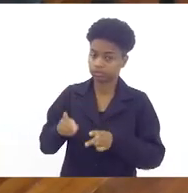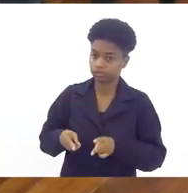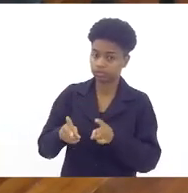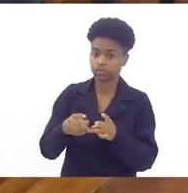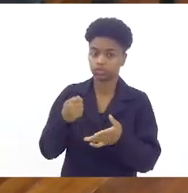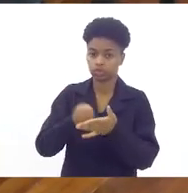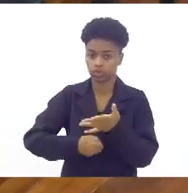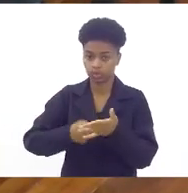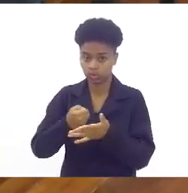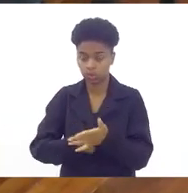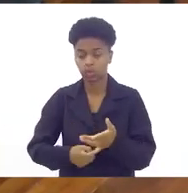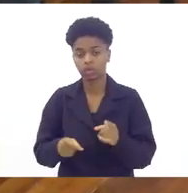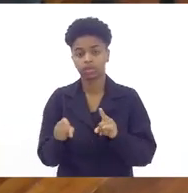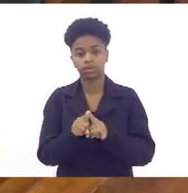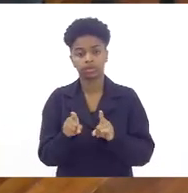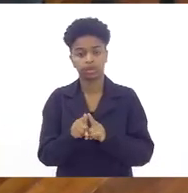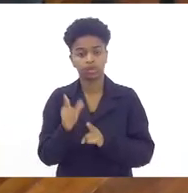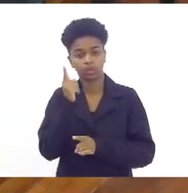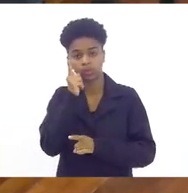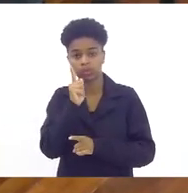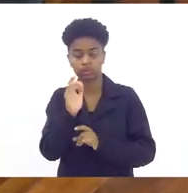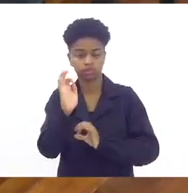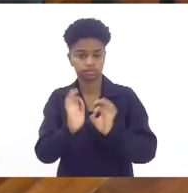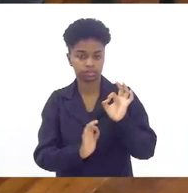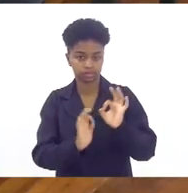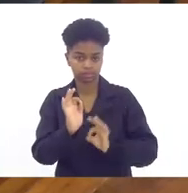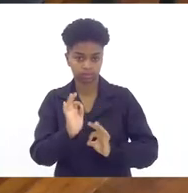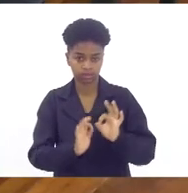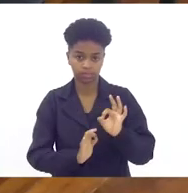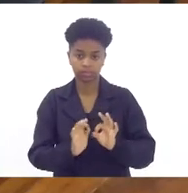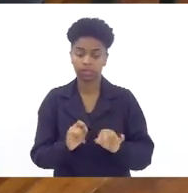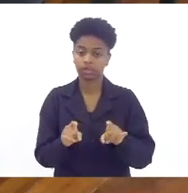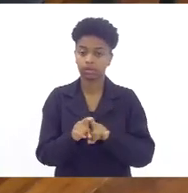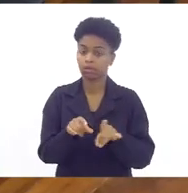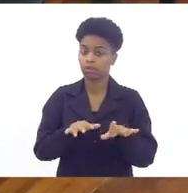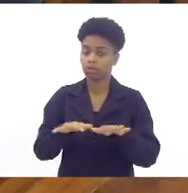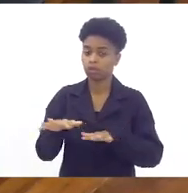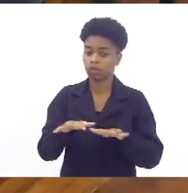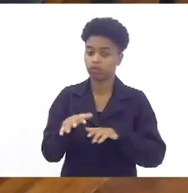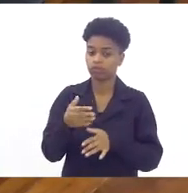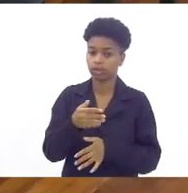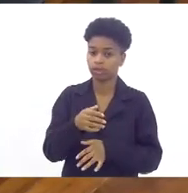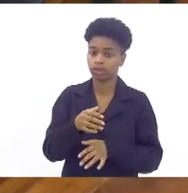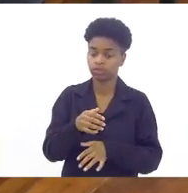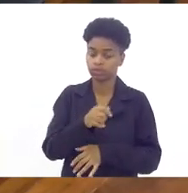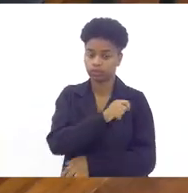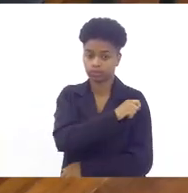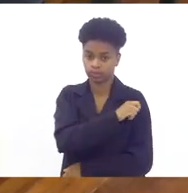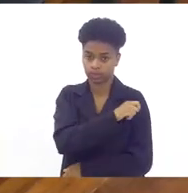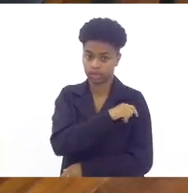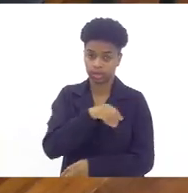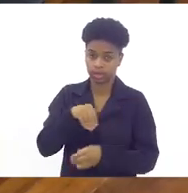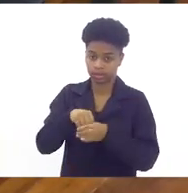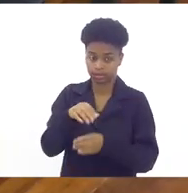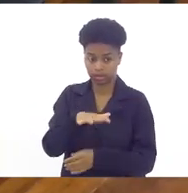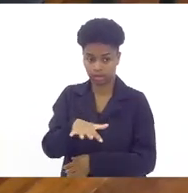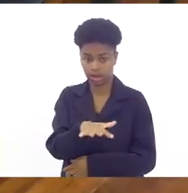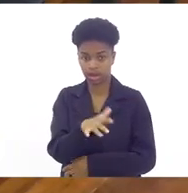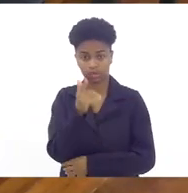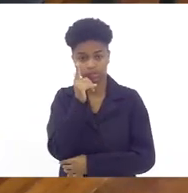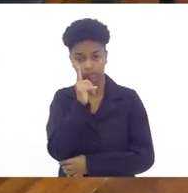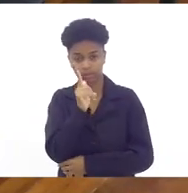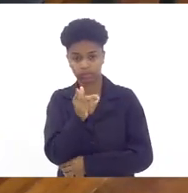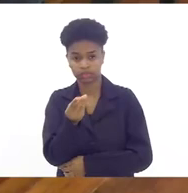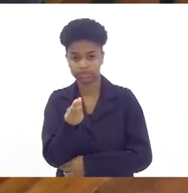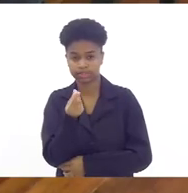centralizada para que essa luta seja organizada e que para que o movimento estudantil dentro desse segmento seja